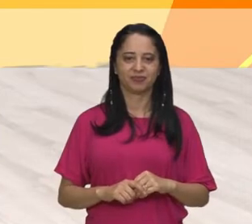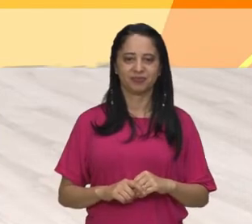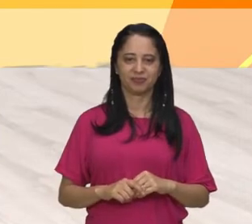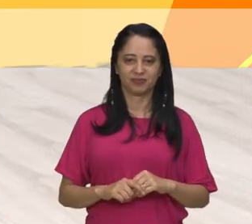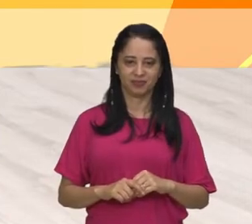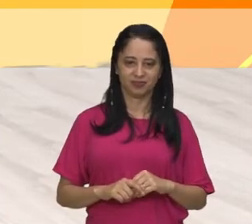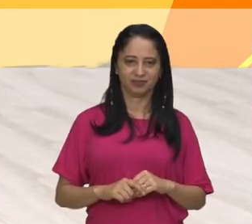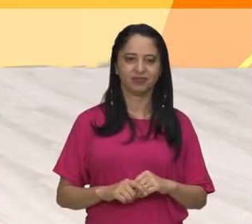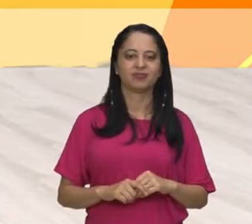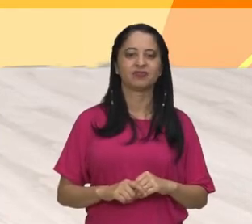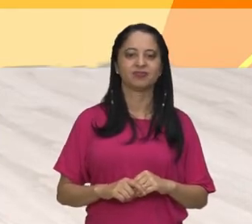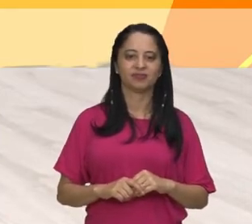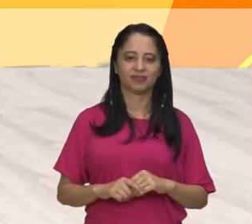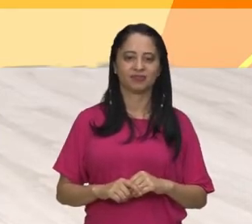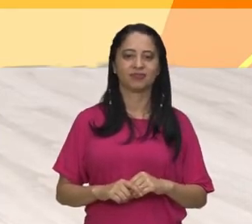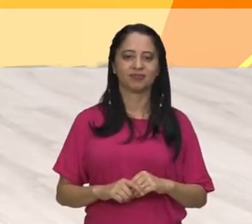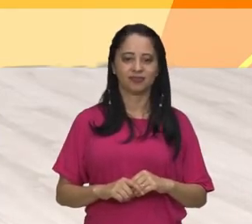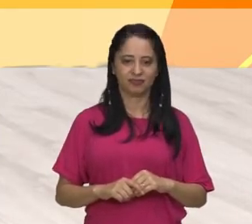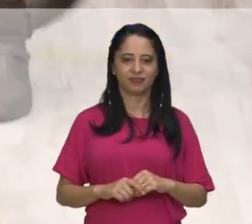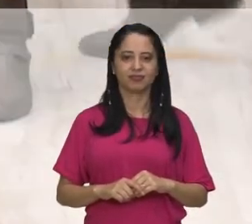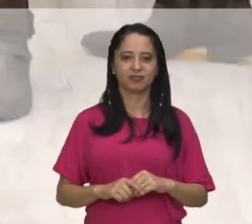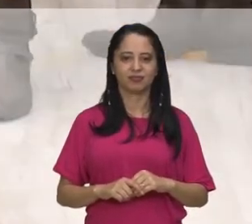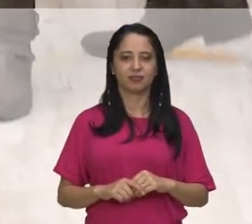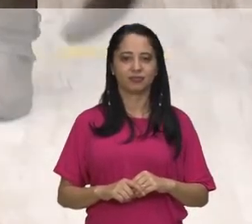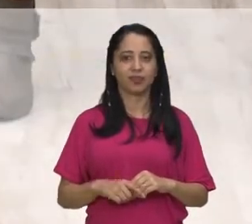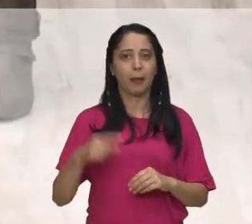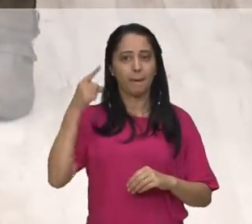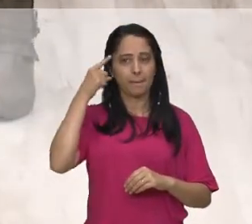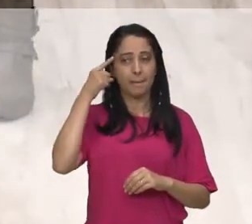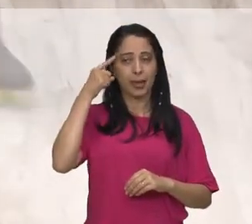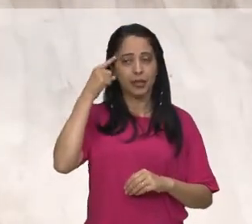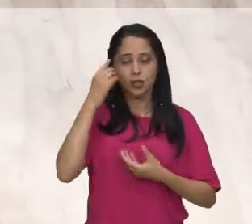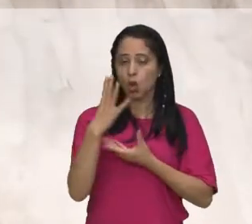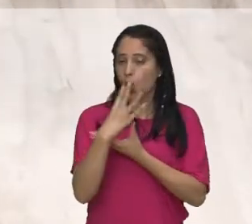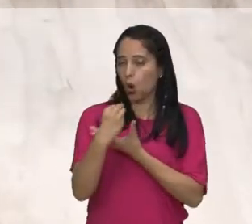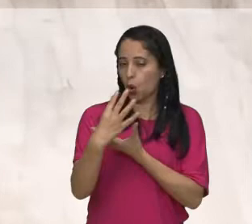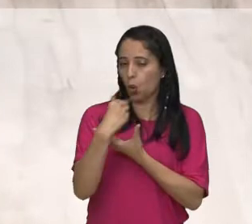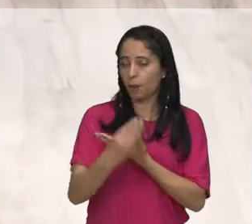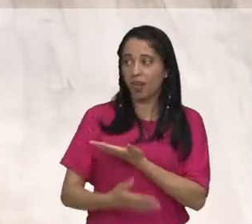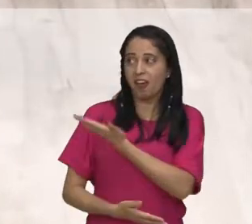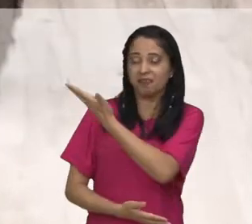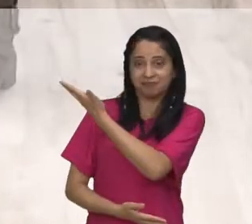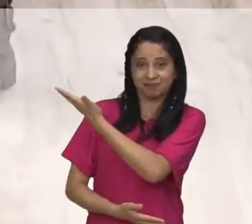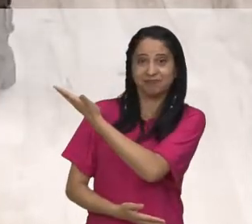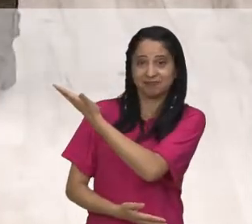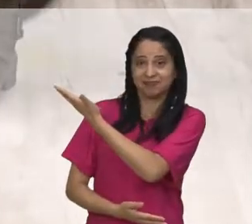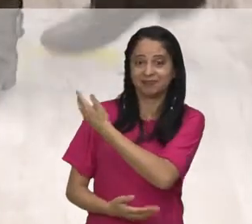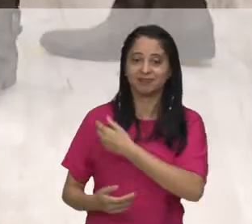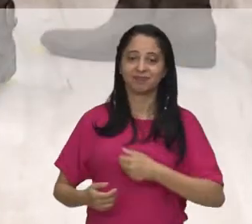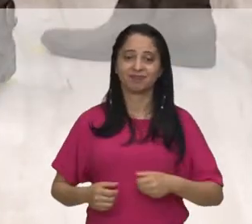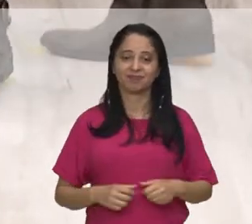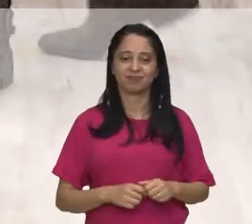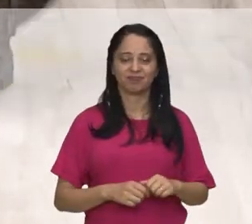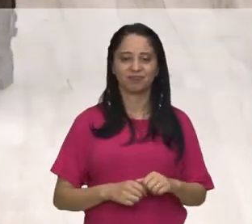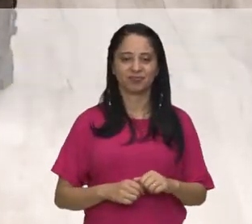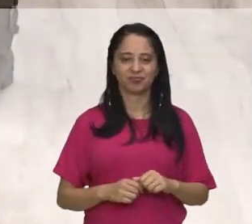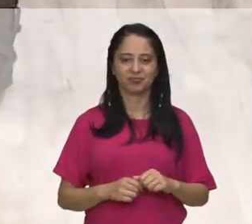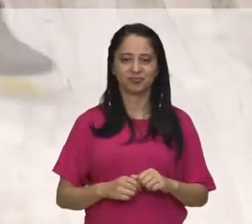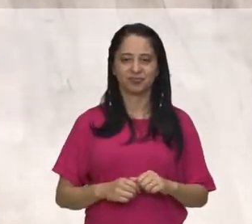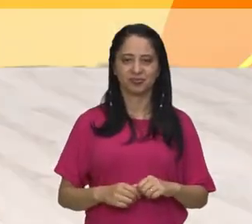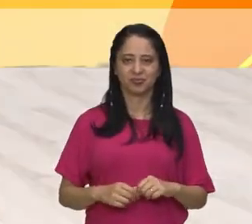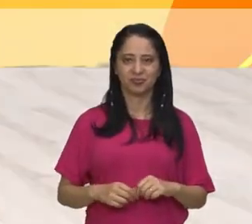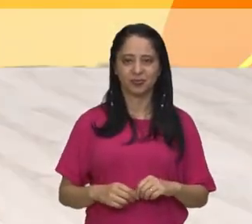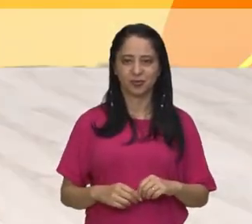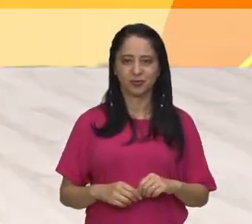volta. Atrás e volta. Pensa sempre nesse balancinho do joelho e do quadril. Ó. E atrás